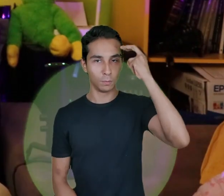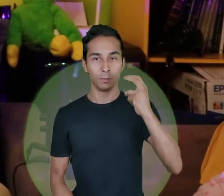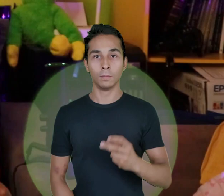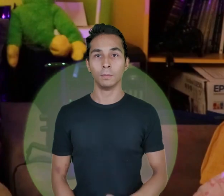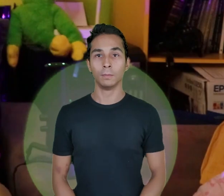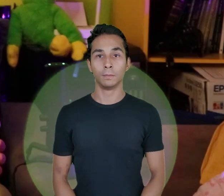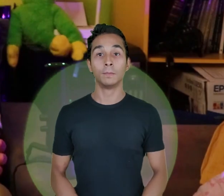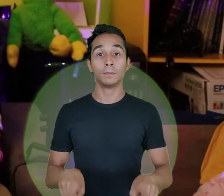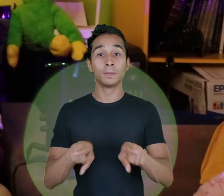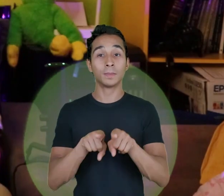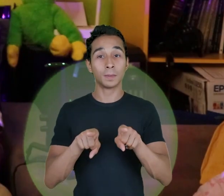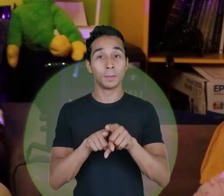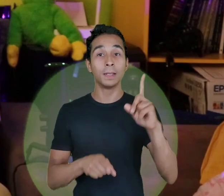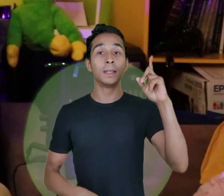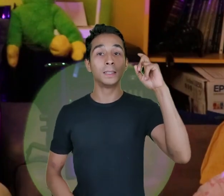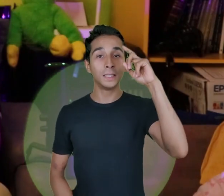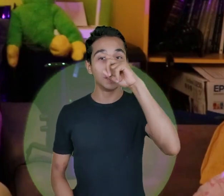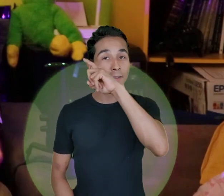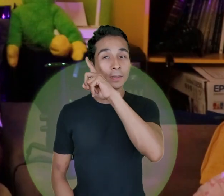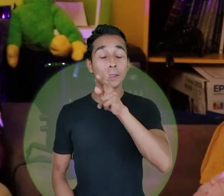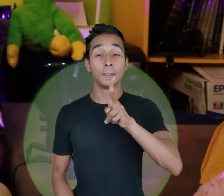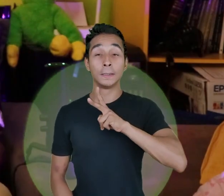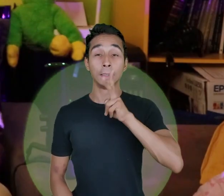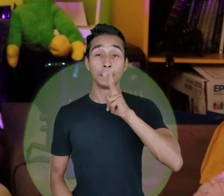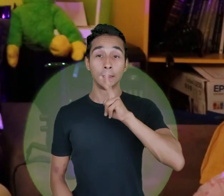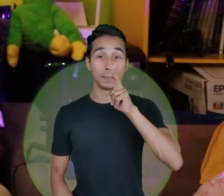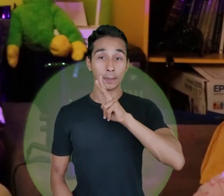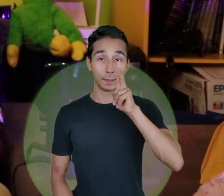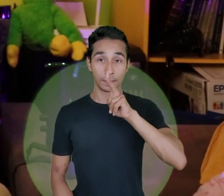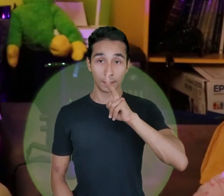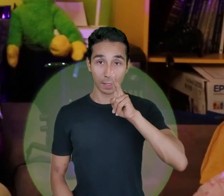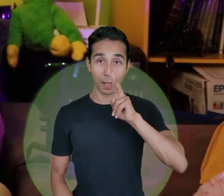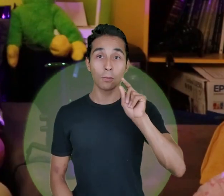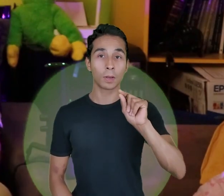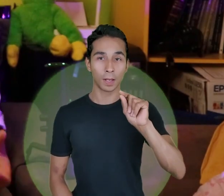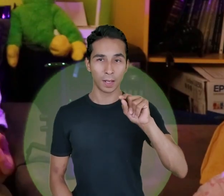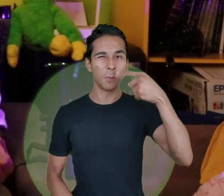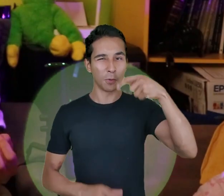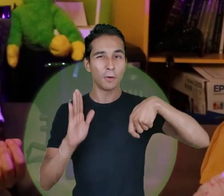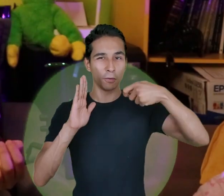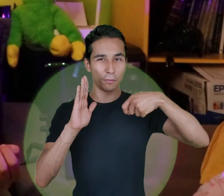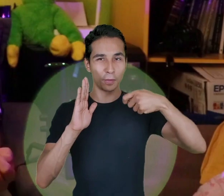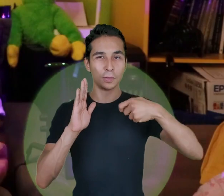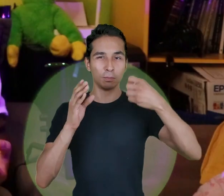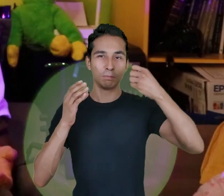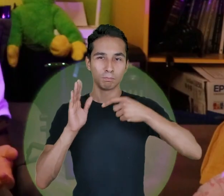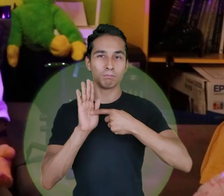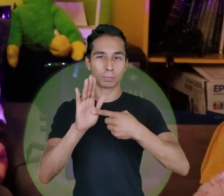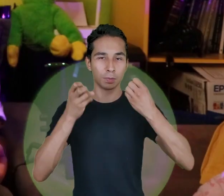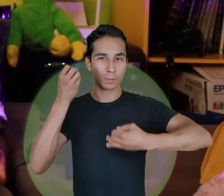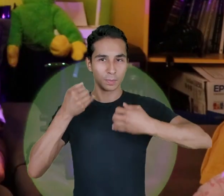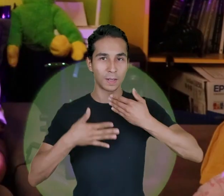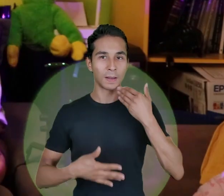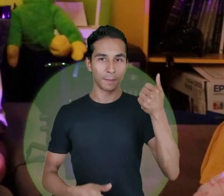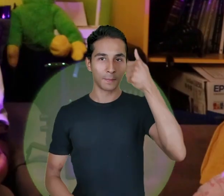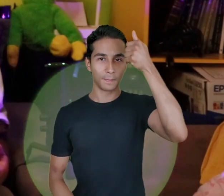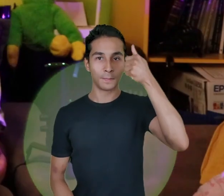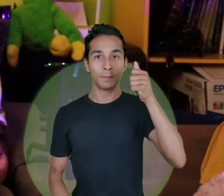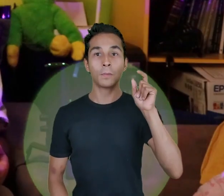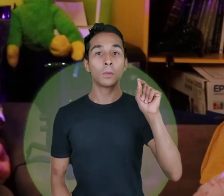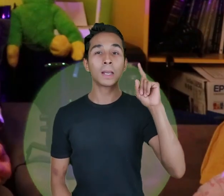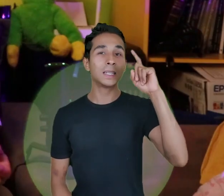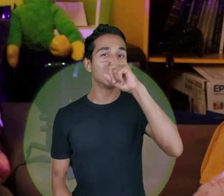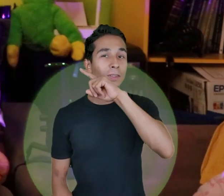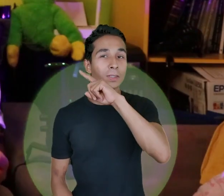pouco, bem brevemente sobre isso, né, mas depois a gente pode trazer algum vídeo, né, relacionado diretamente sobre esse tema, mas que